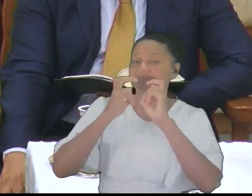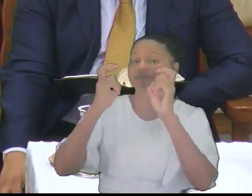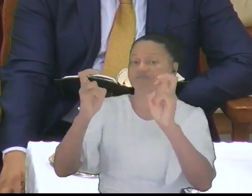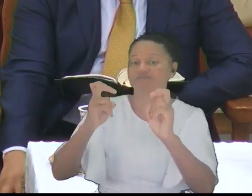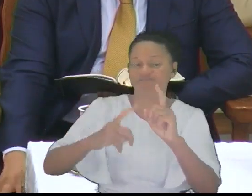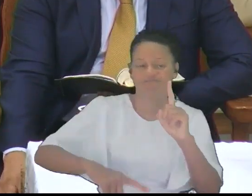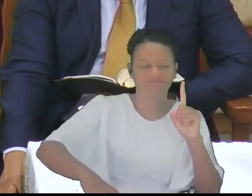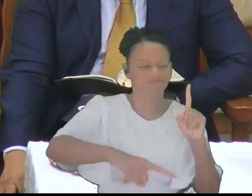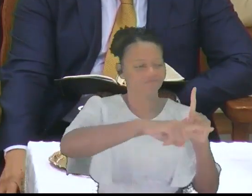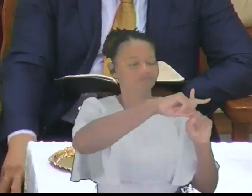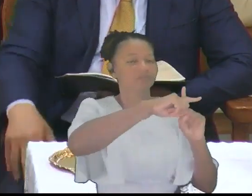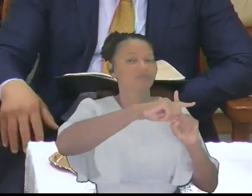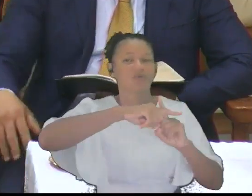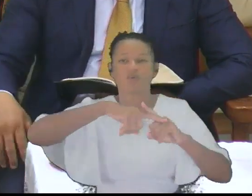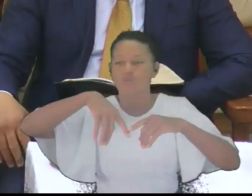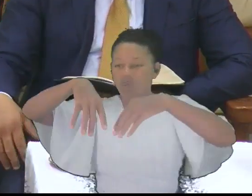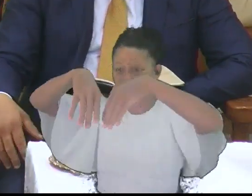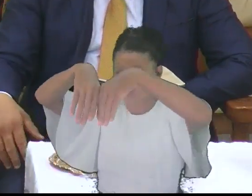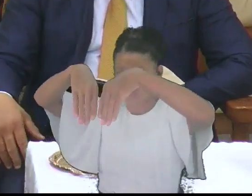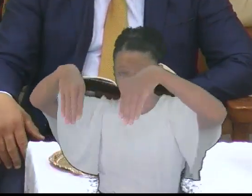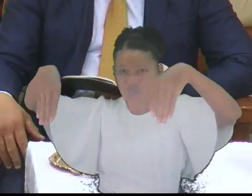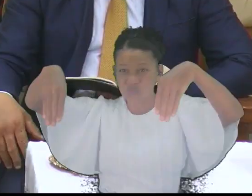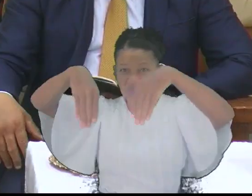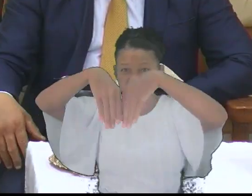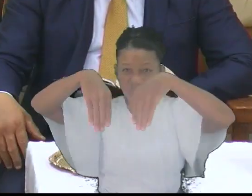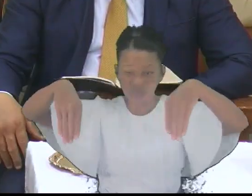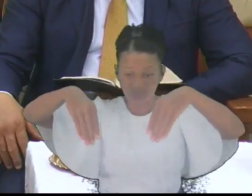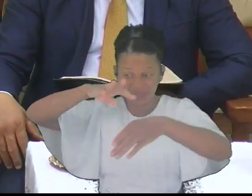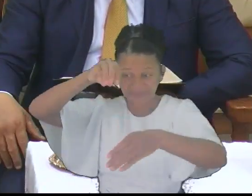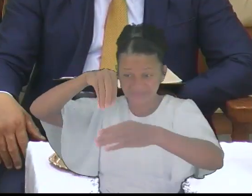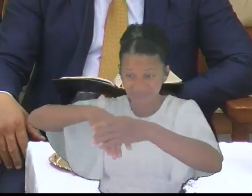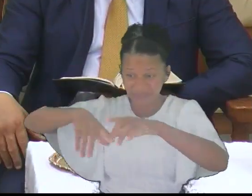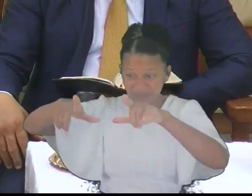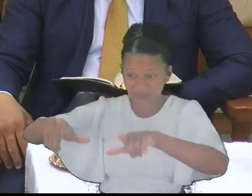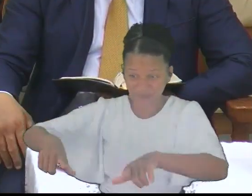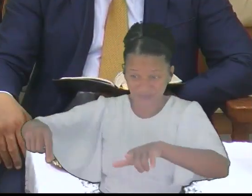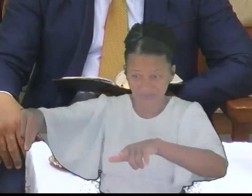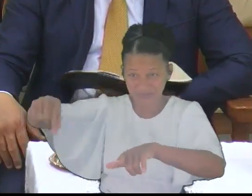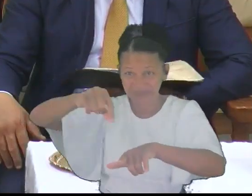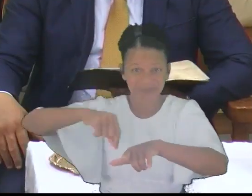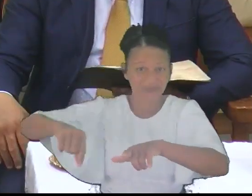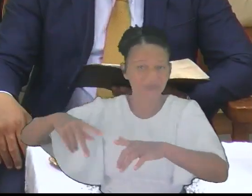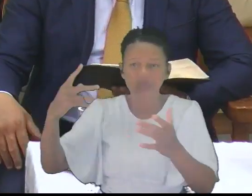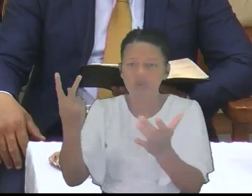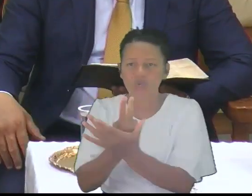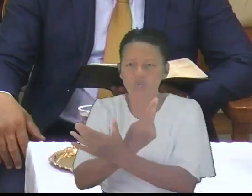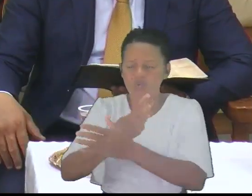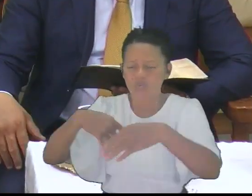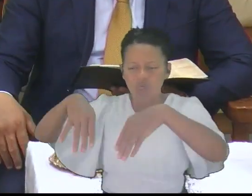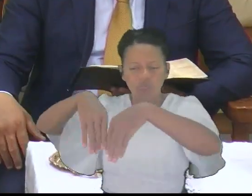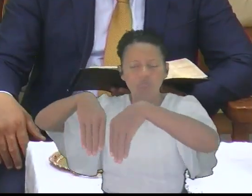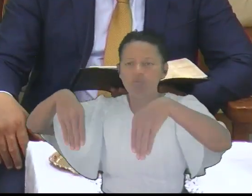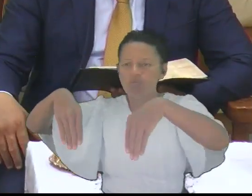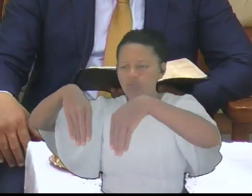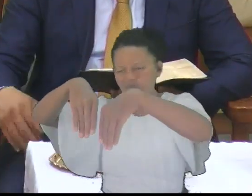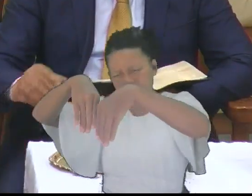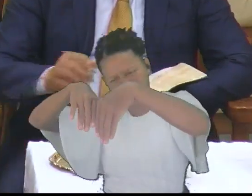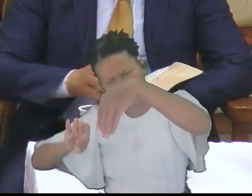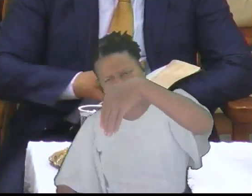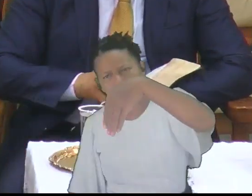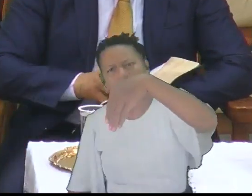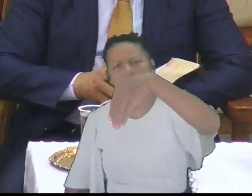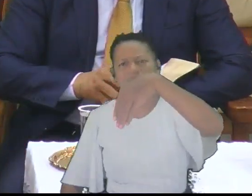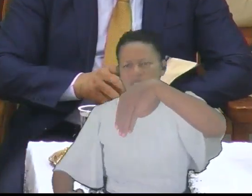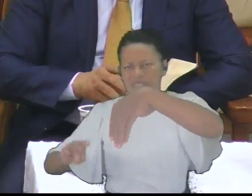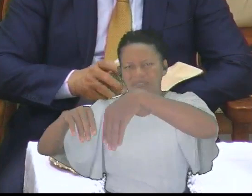o véu do templo, o véu que estava no santuário, o que foi que aconteceu com aquele véu, irmão? Rasgou-se,